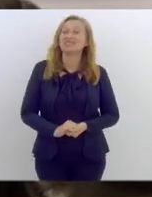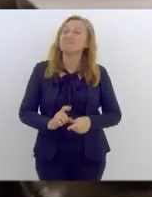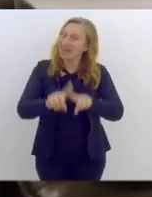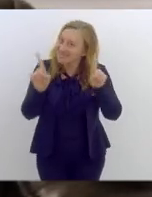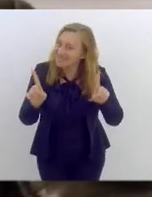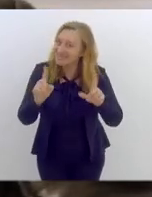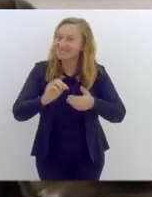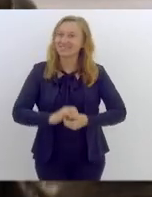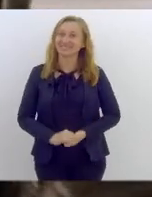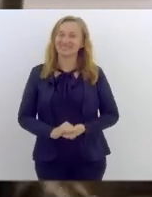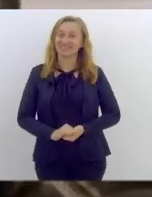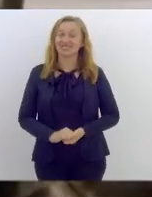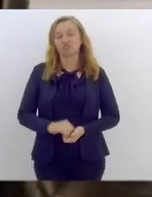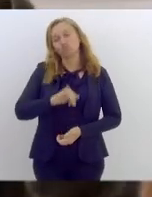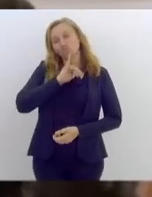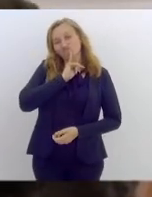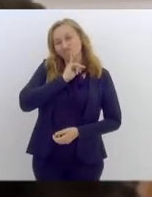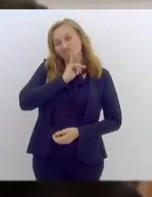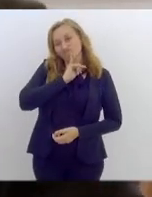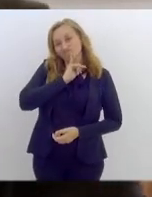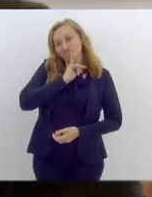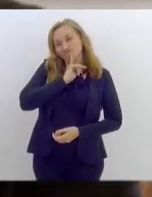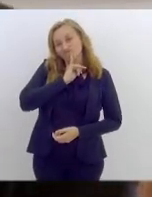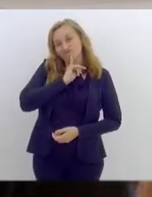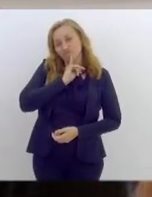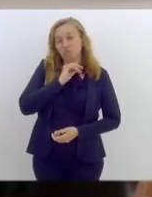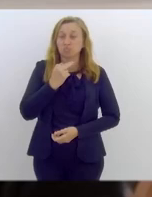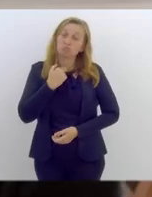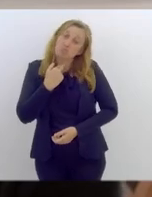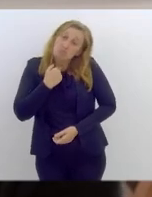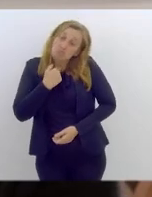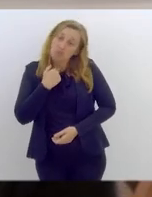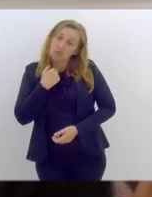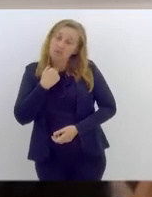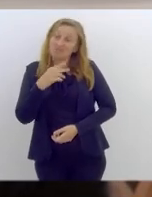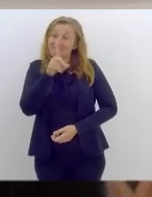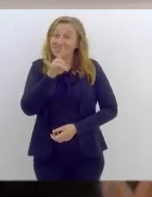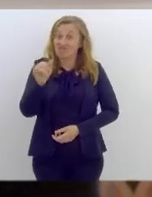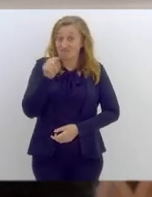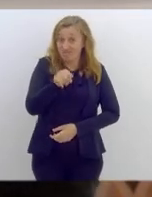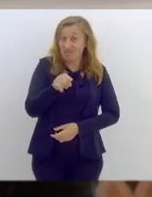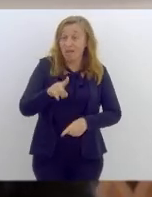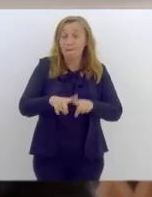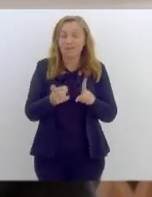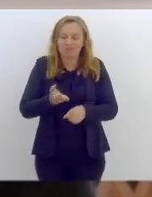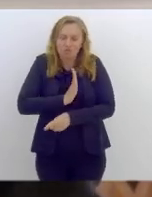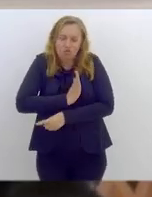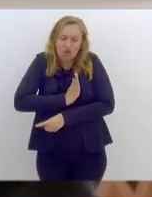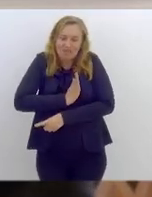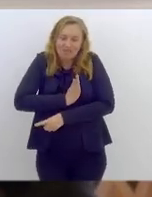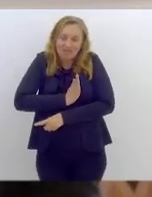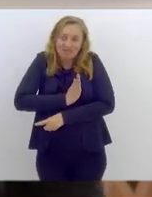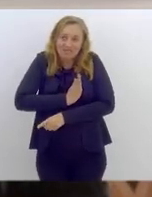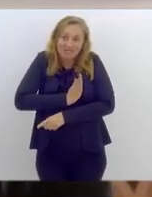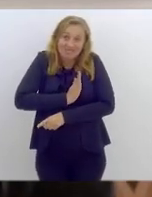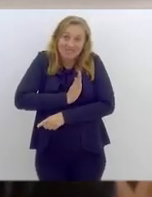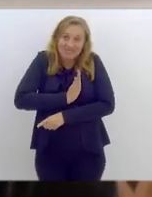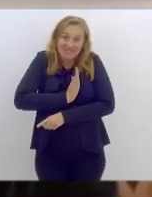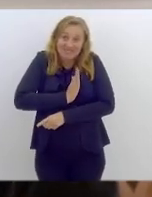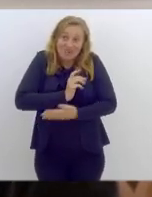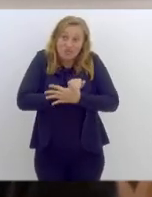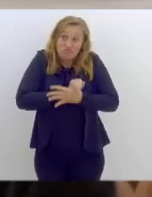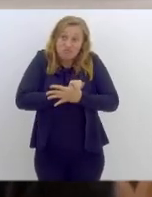Mas, infelizmente, eu não posso estar nesse dia com vocês, mas o meu coração está absolutamente